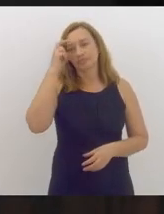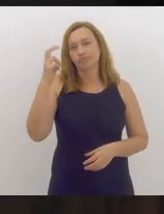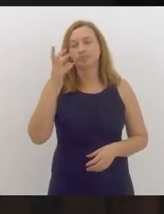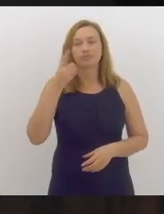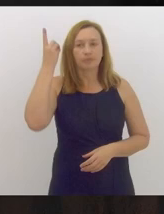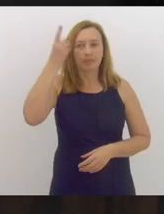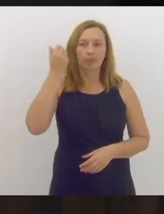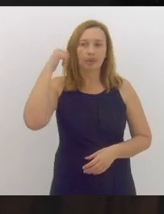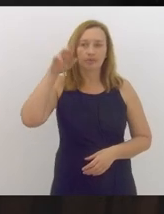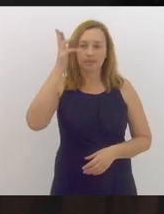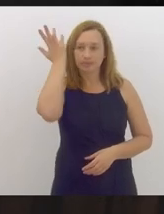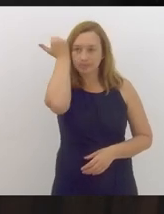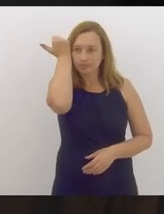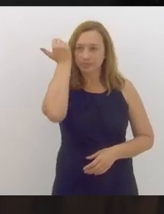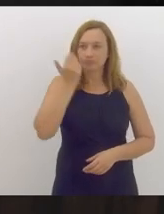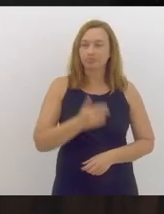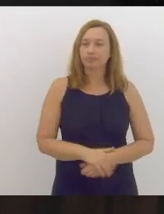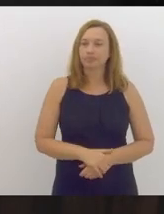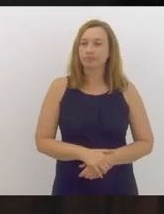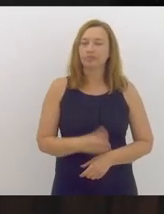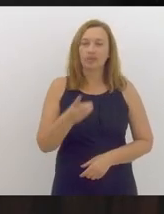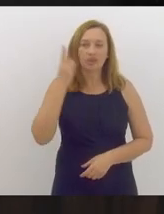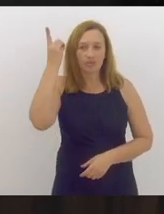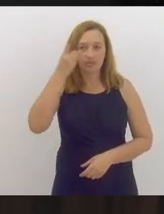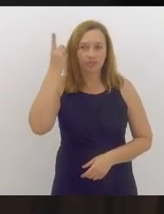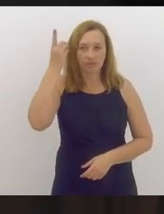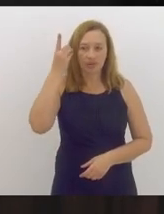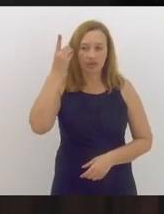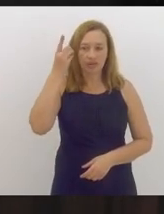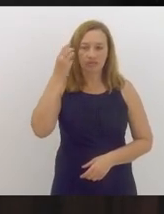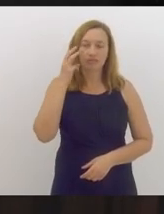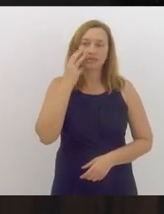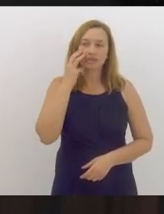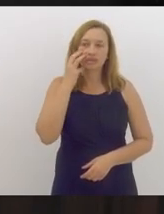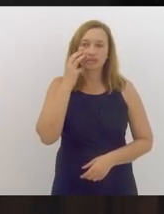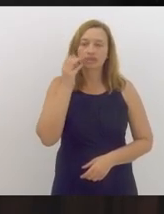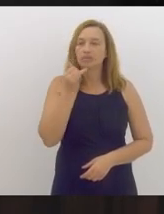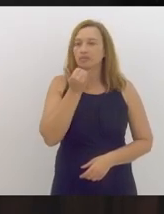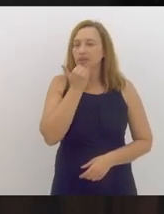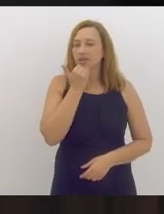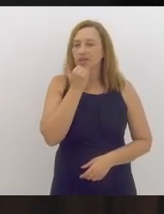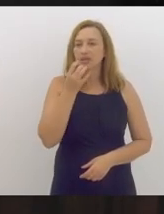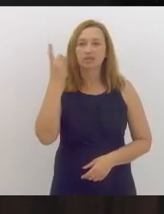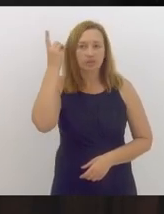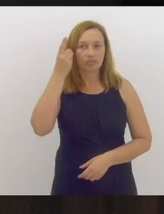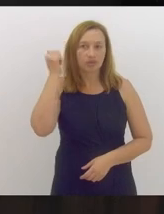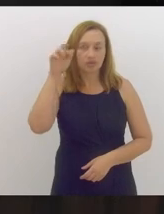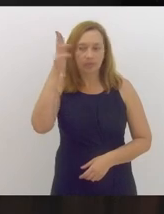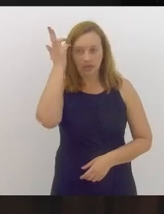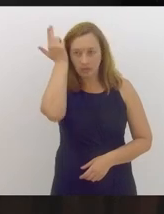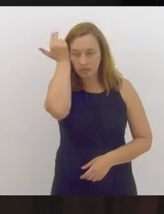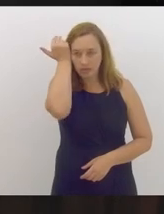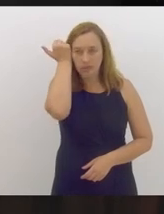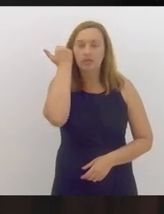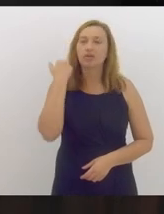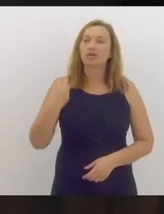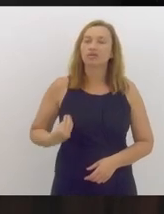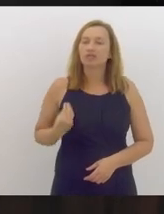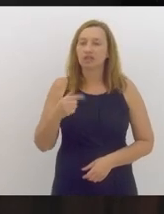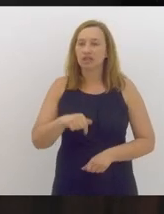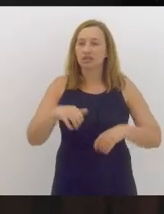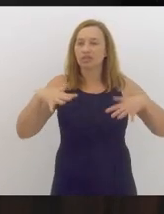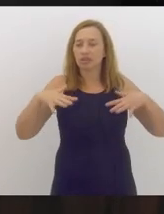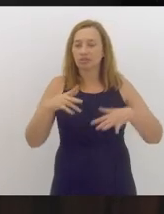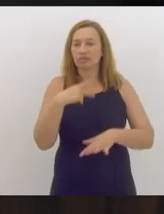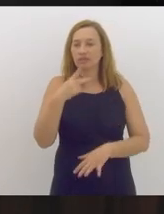Eliomar Coelho, deputado Valdeque Carneiro. Ah, perdão, deputado Eliomar Coelho está em plenário e